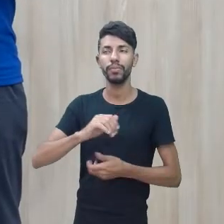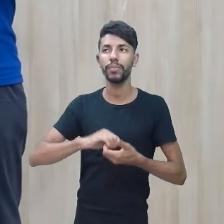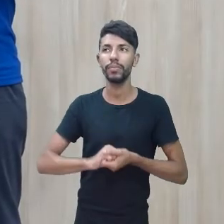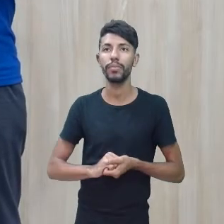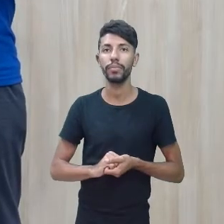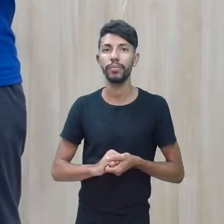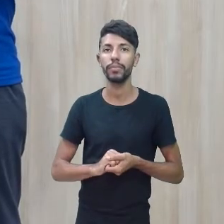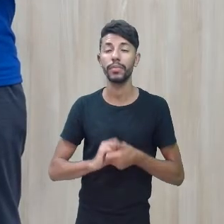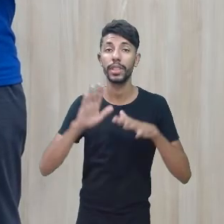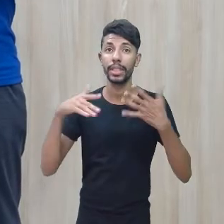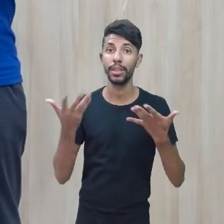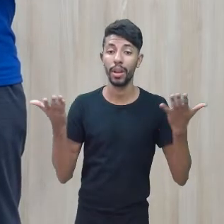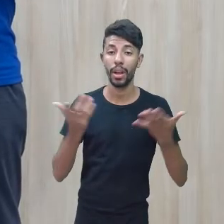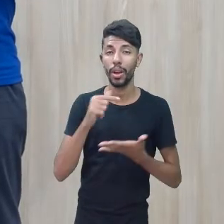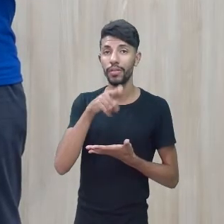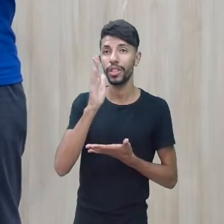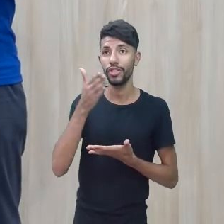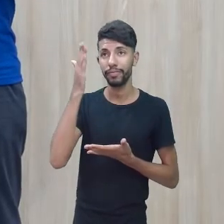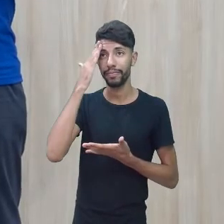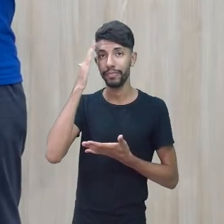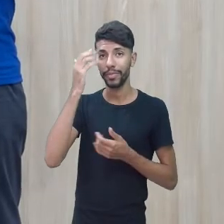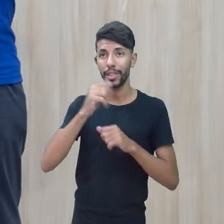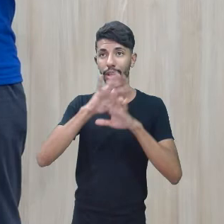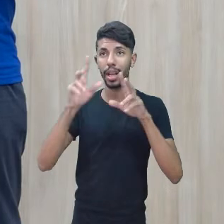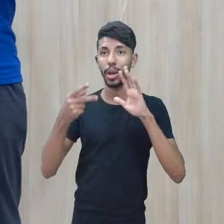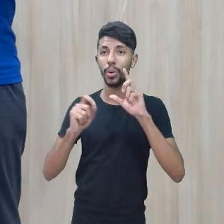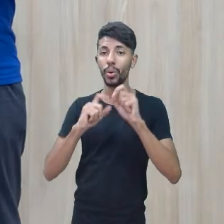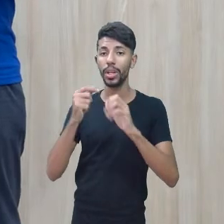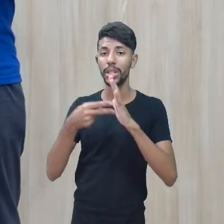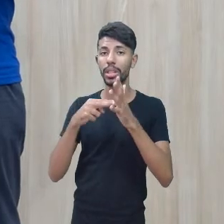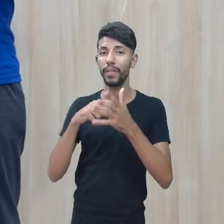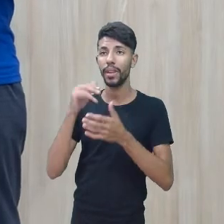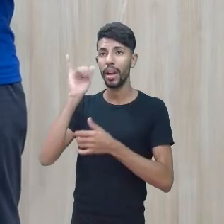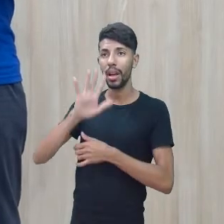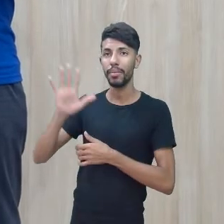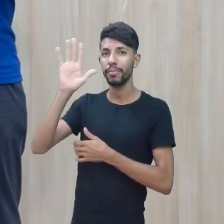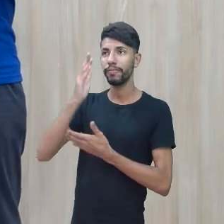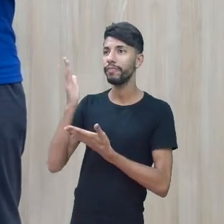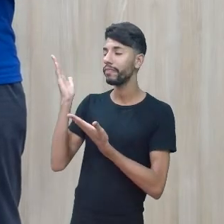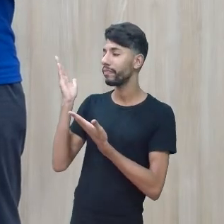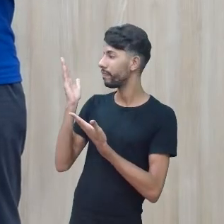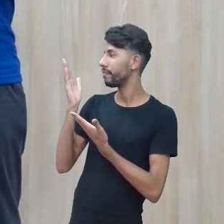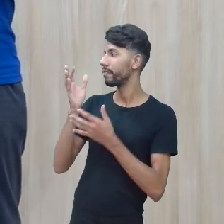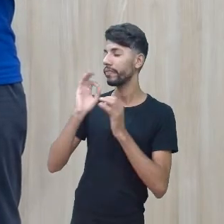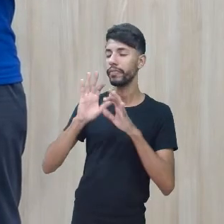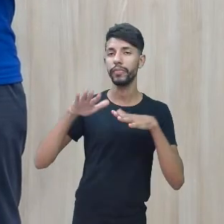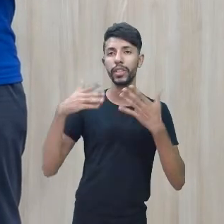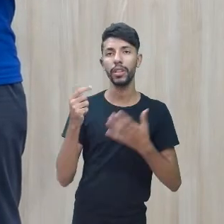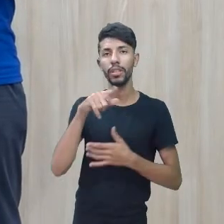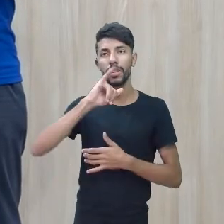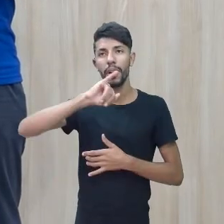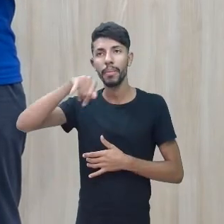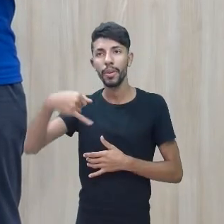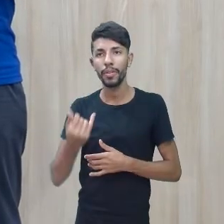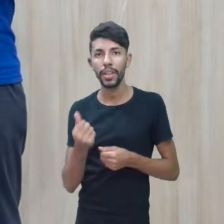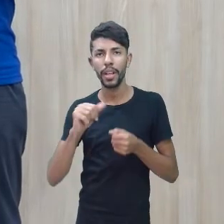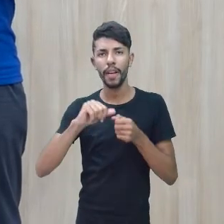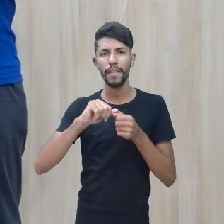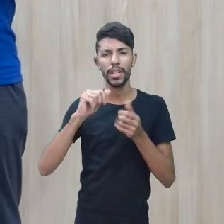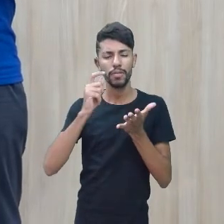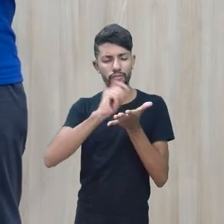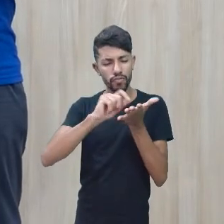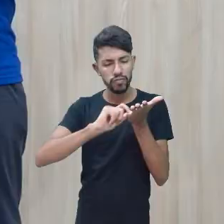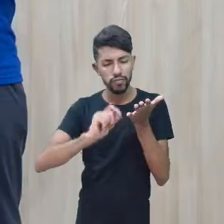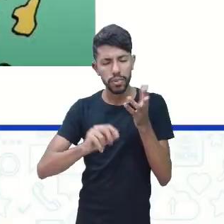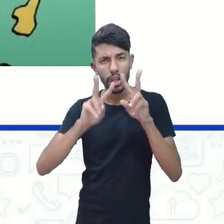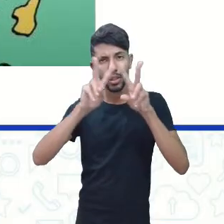você já sabe o que é que significa essa imagem, você agora vai aproveitar, vai pegar uma folhazinha, vai fazer uma anotação do que você acha sobre